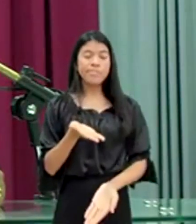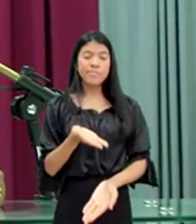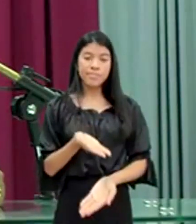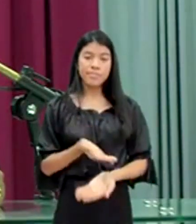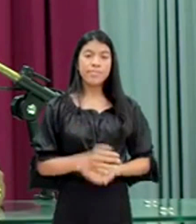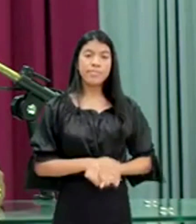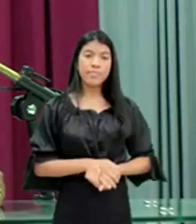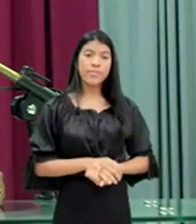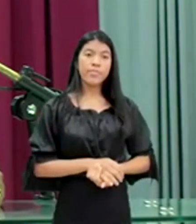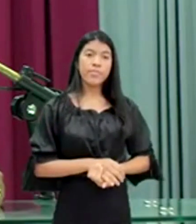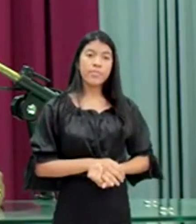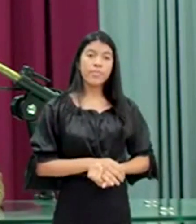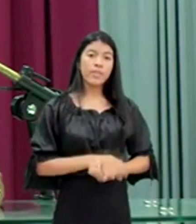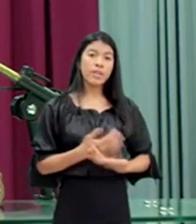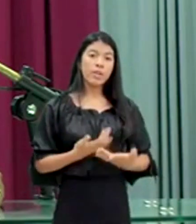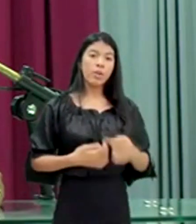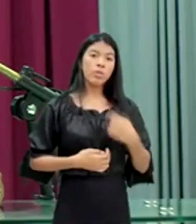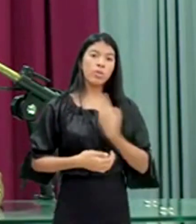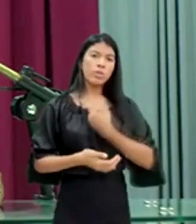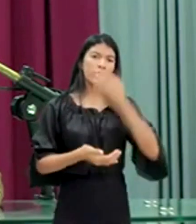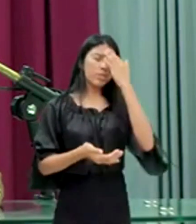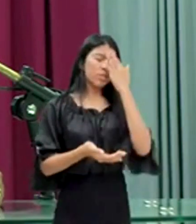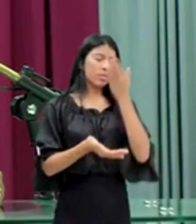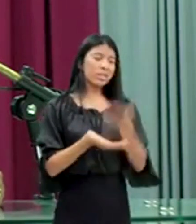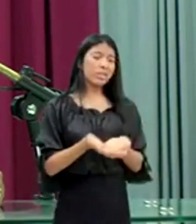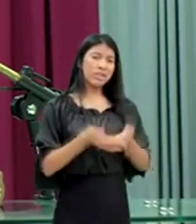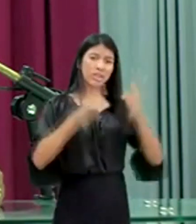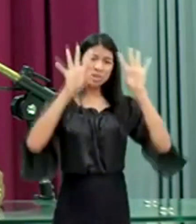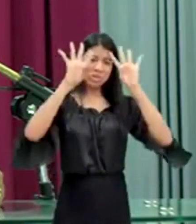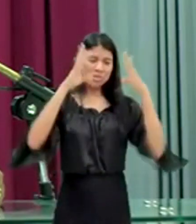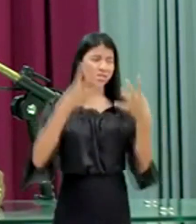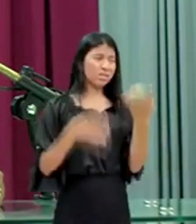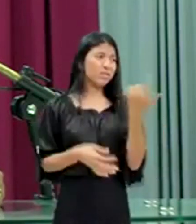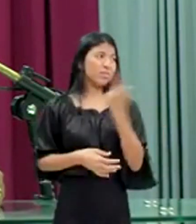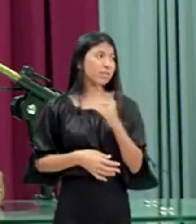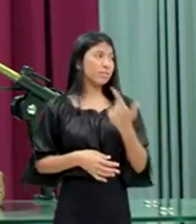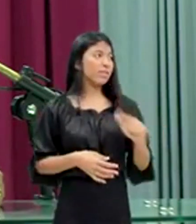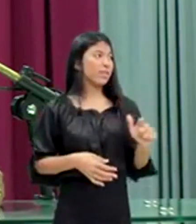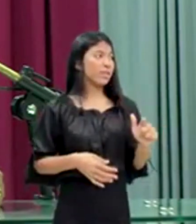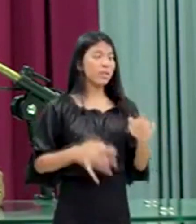A gente vai começar a acreditar que não tem jeito não, vai morrer todo mundo.